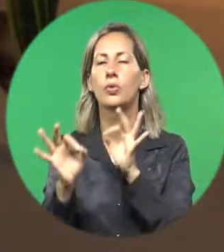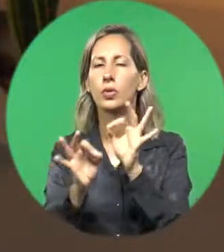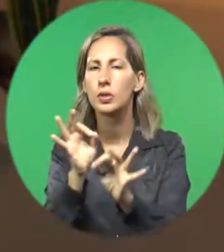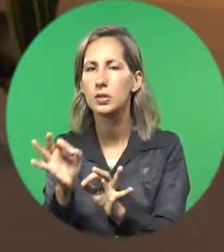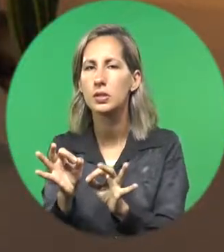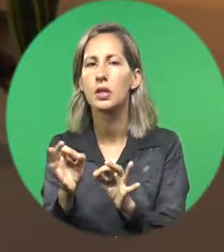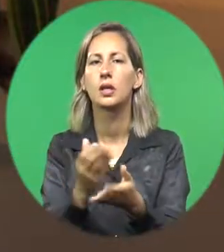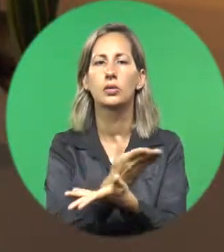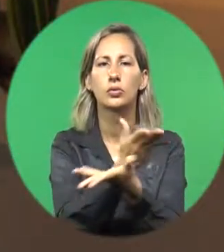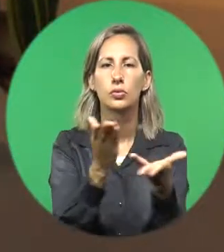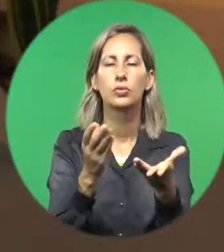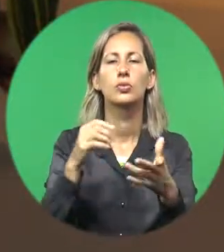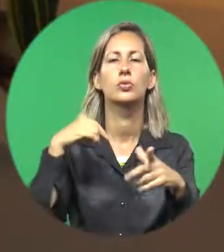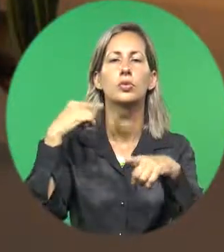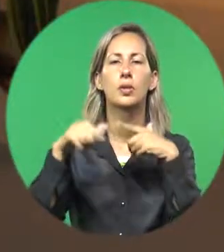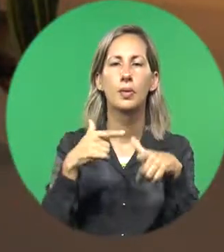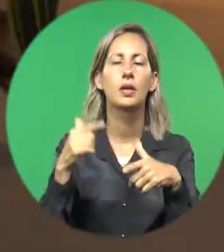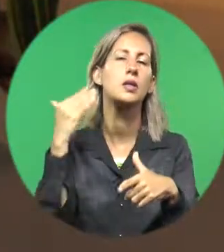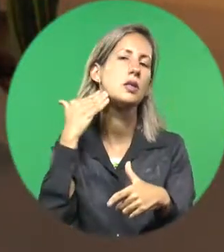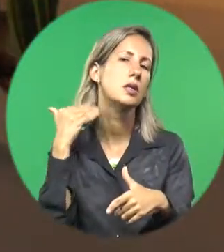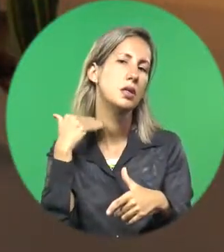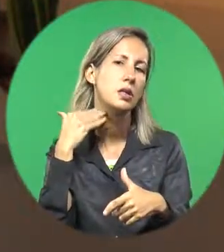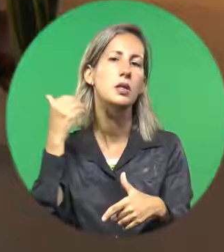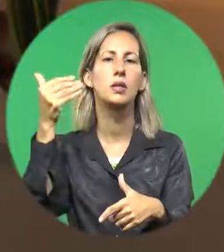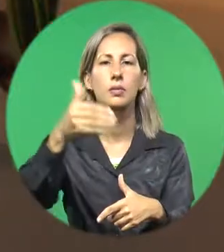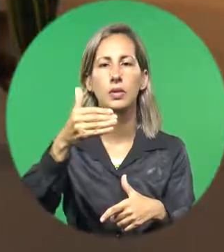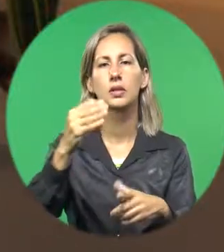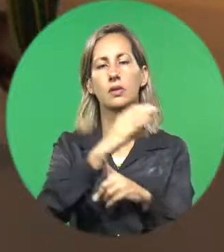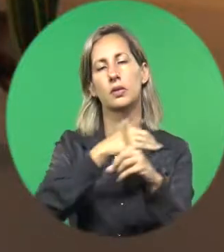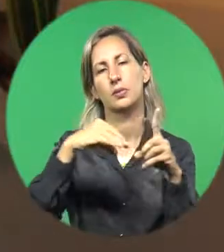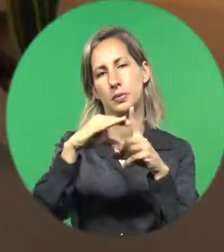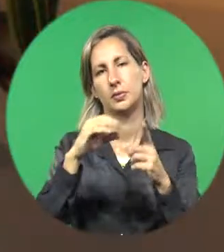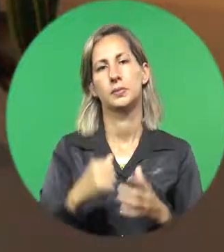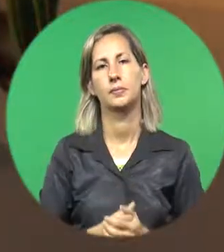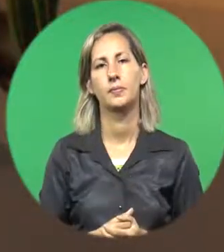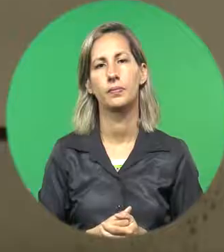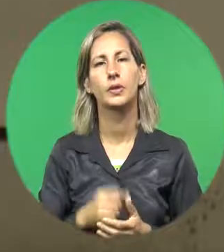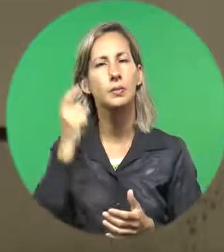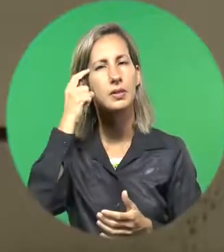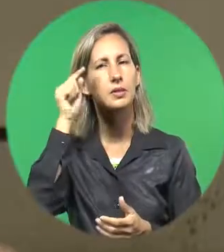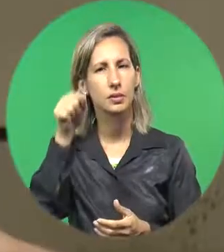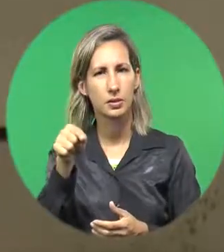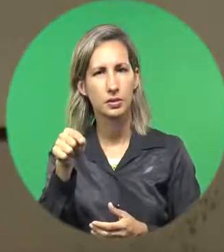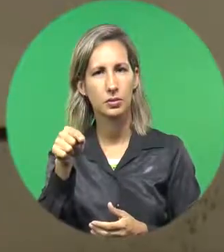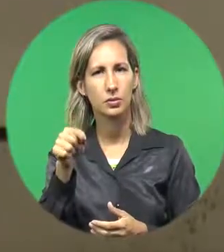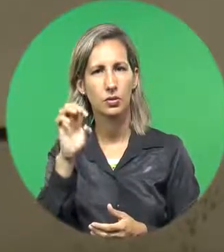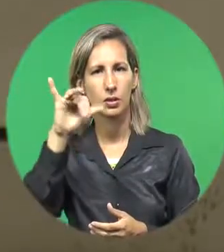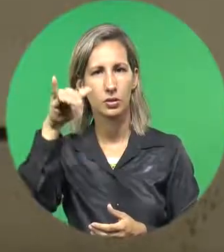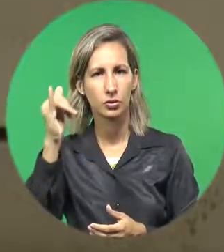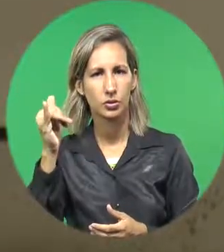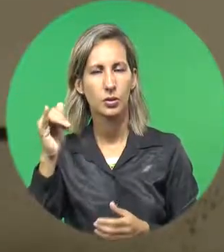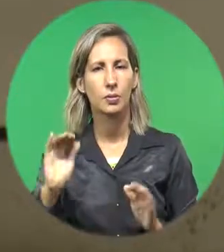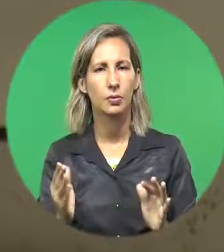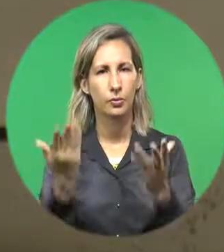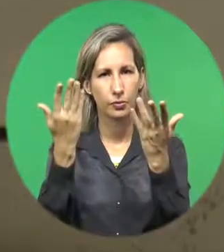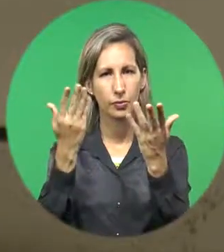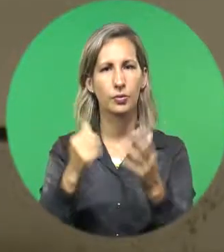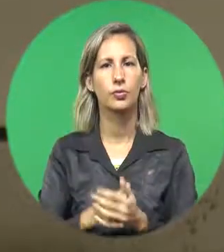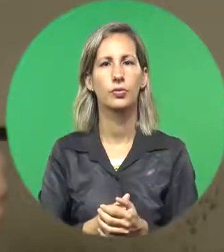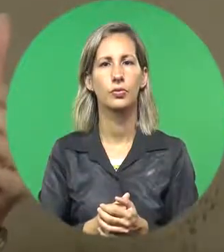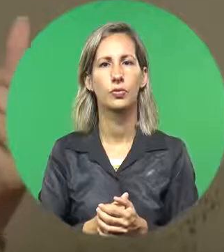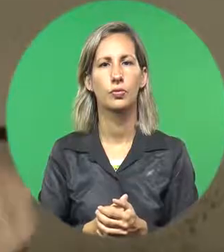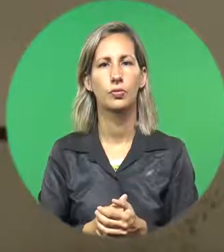preparado, alinhado com seus servidores, com magistrados e com a participação efetiva da comunidade. Foi pensando nisso que a EJE